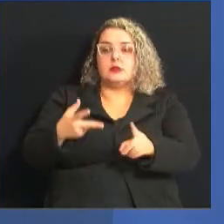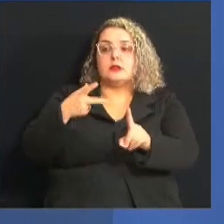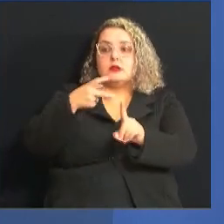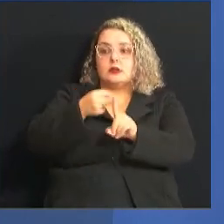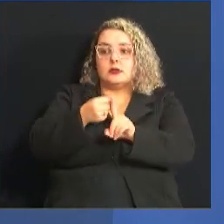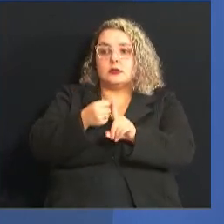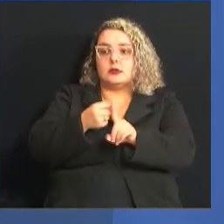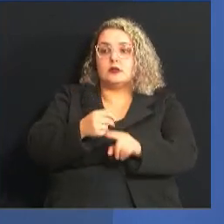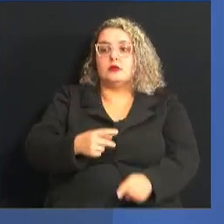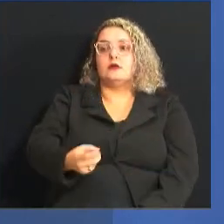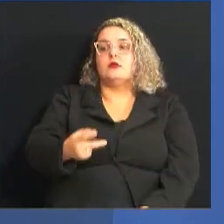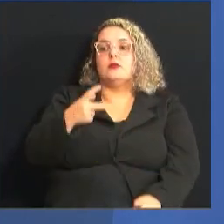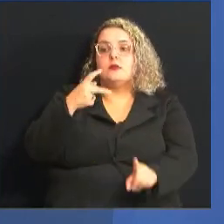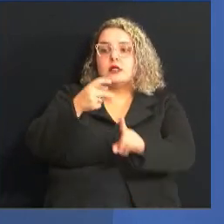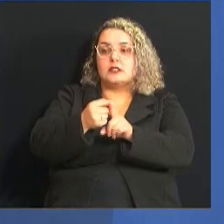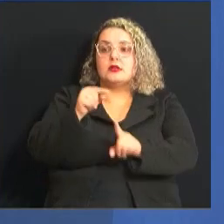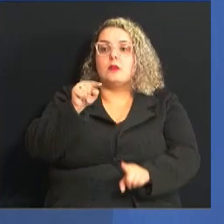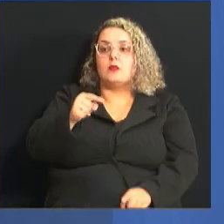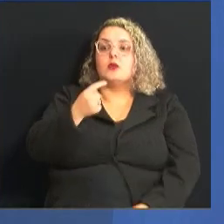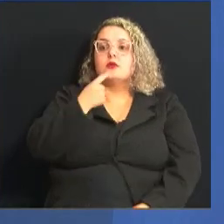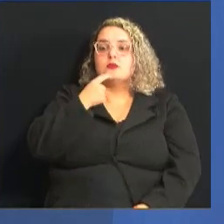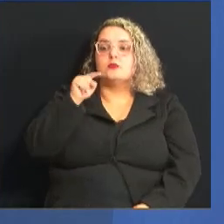no